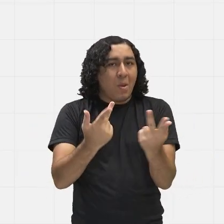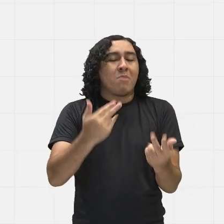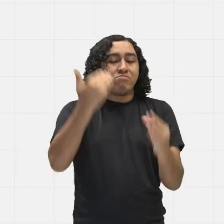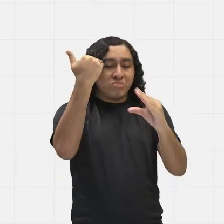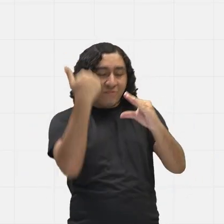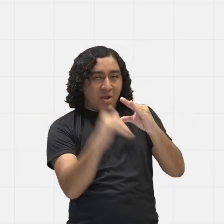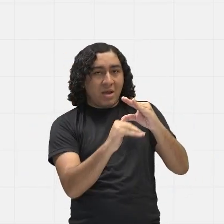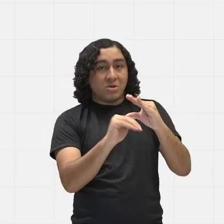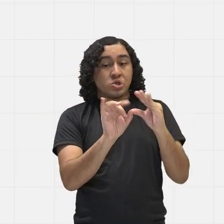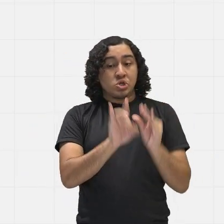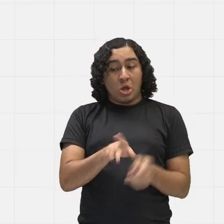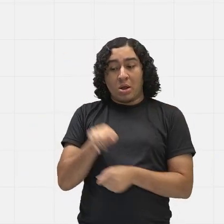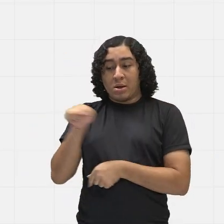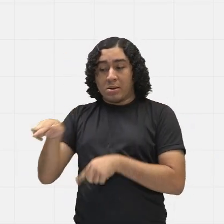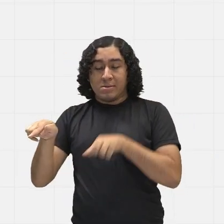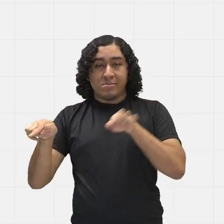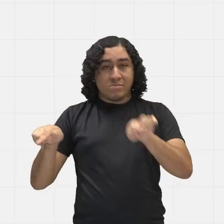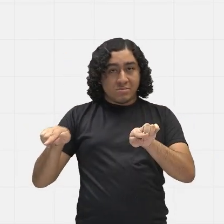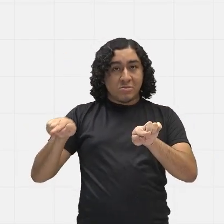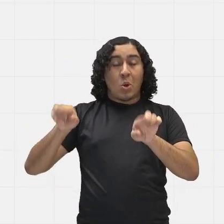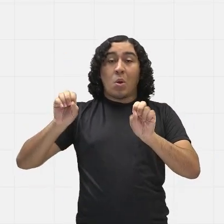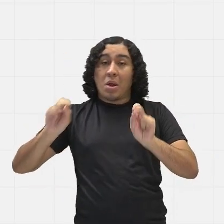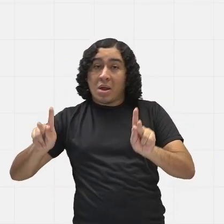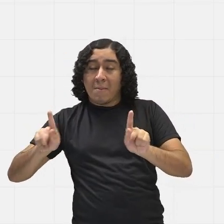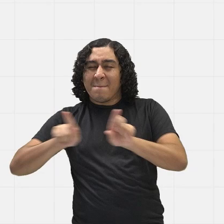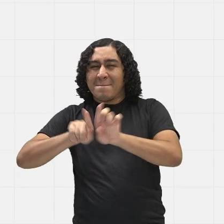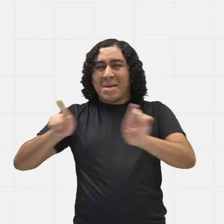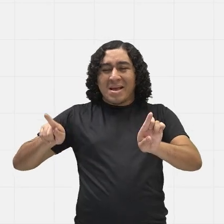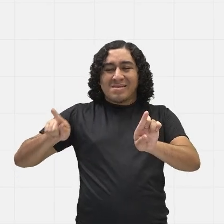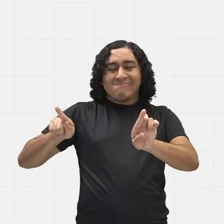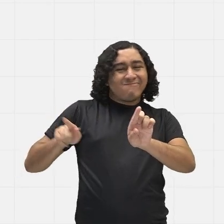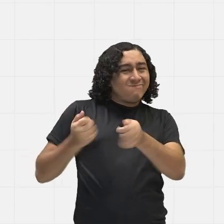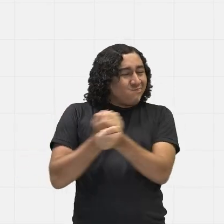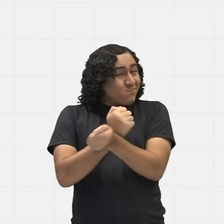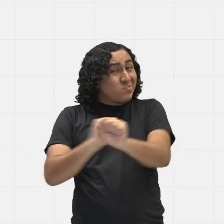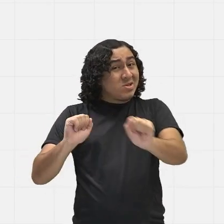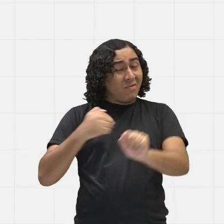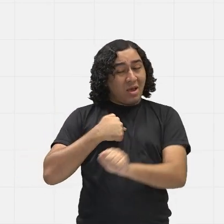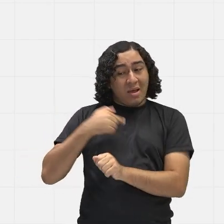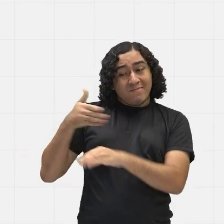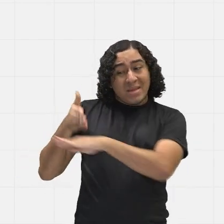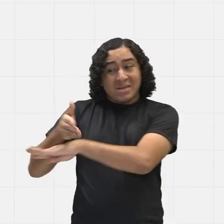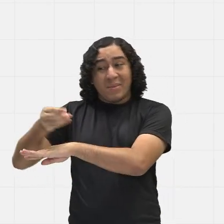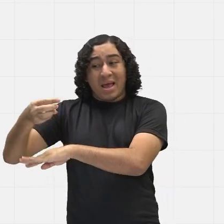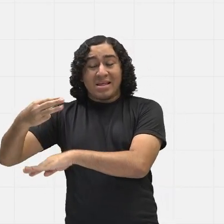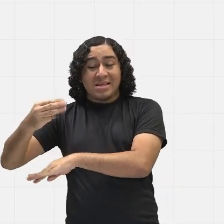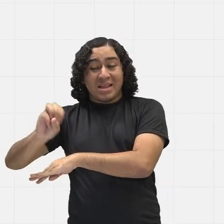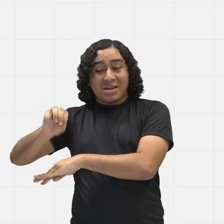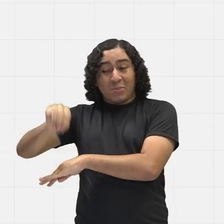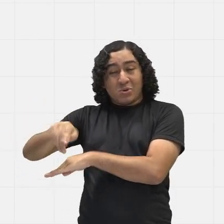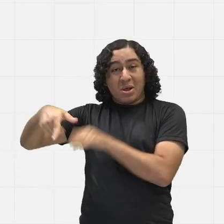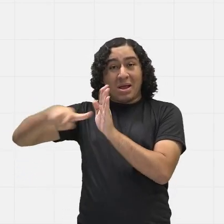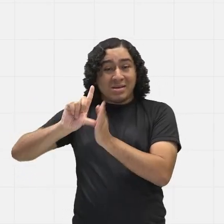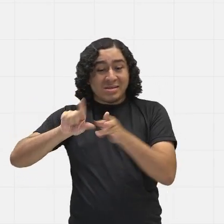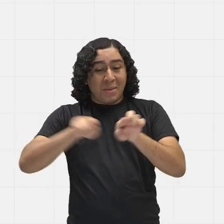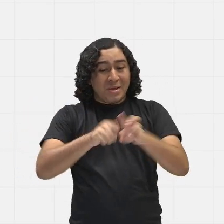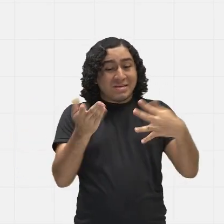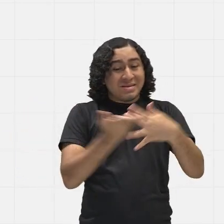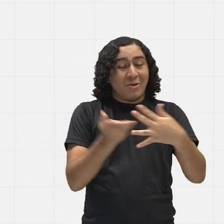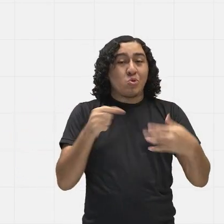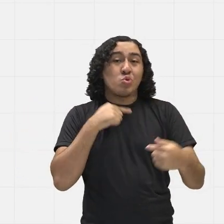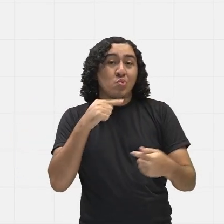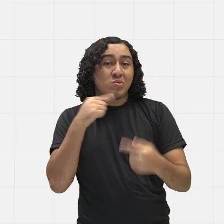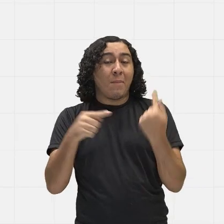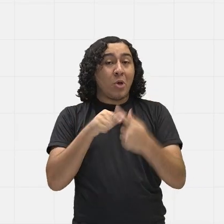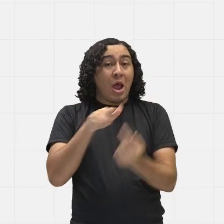nesses 2 horários. Alessandra, eu não consigo estar aqui nem meia hora e nem no intervalo, porque os alunos